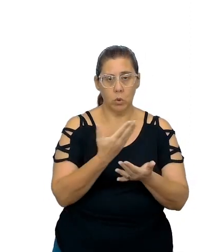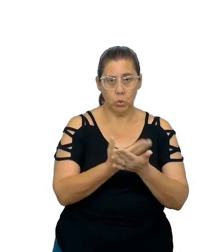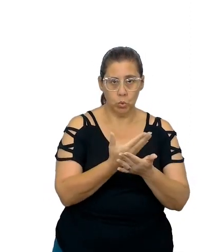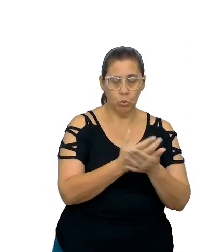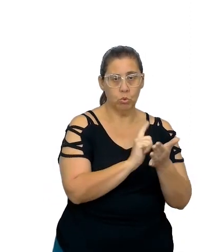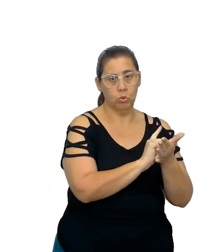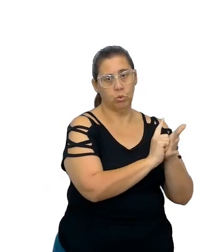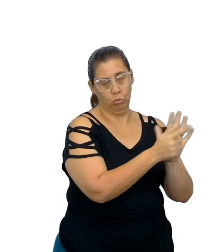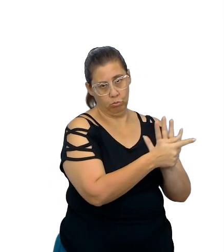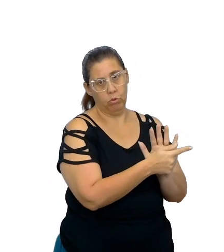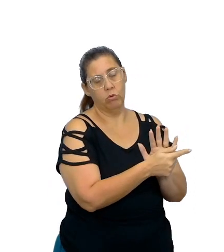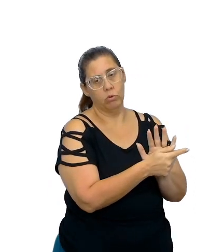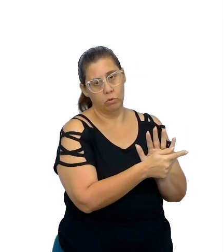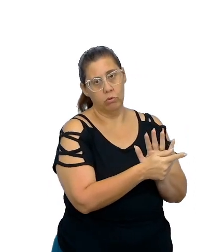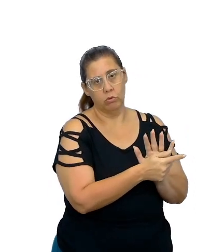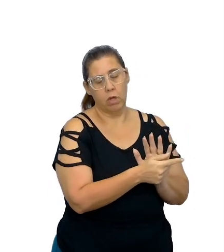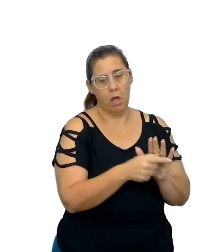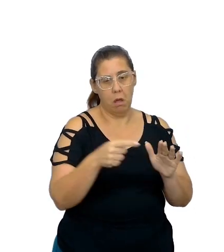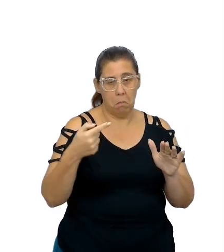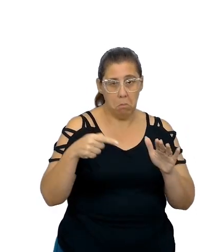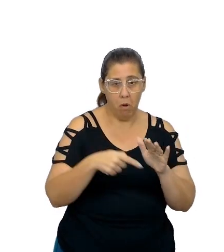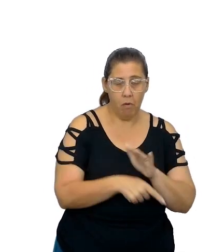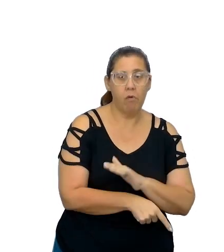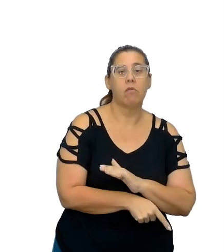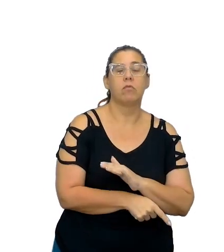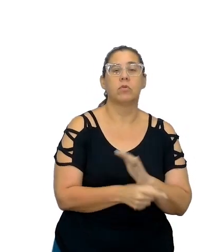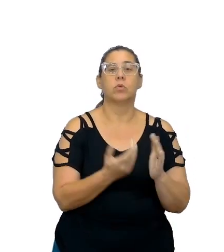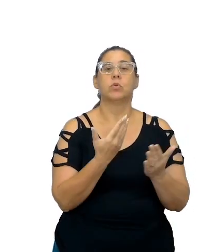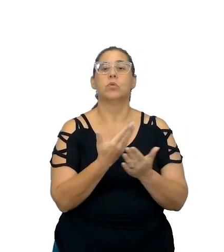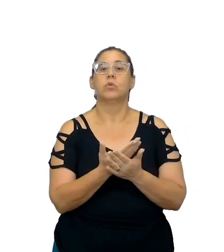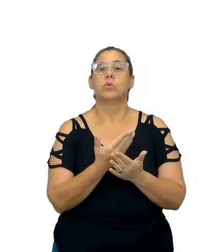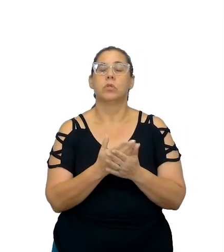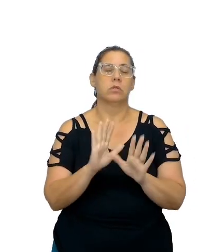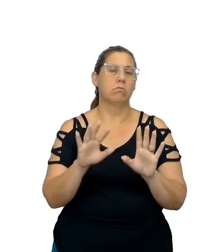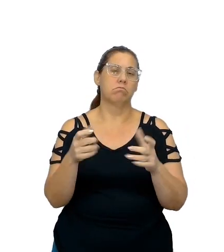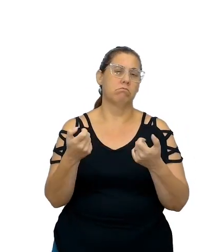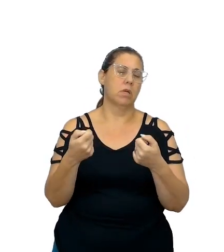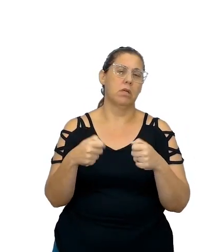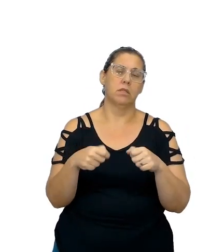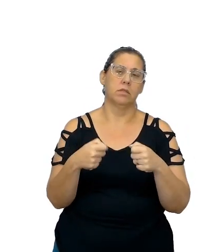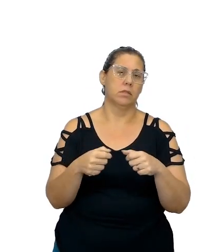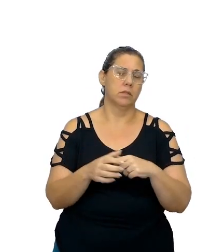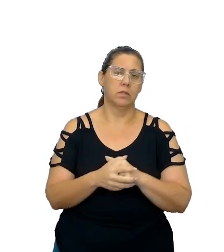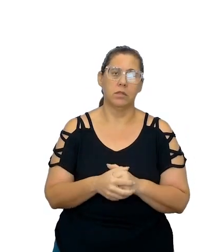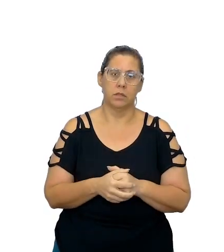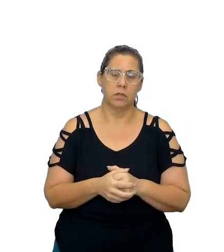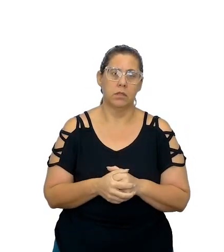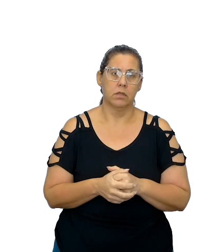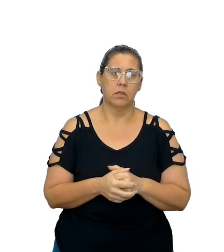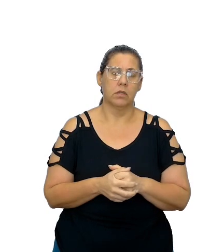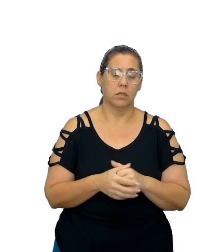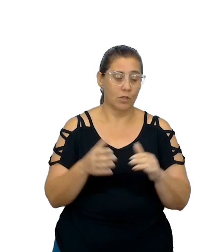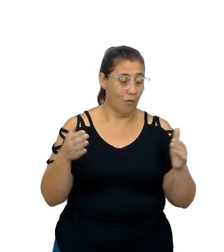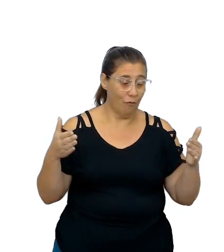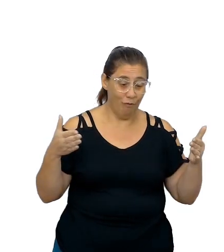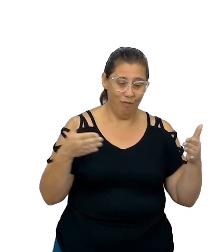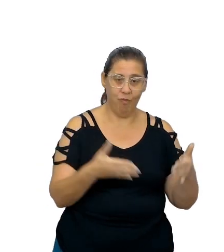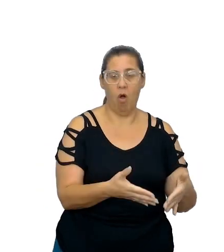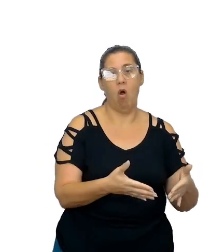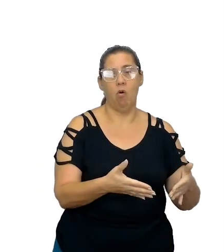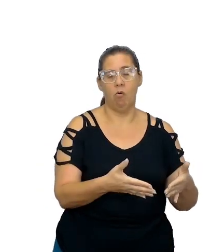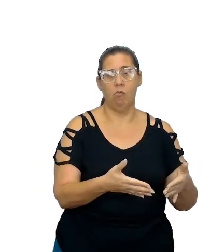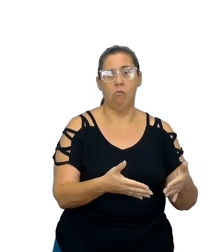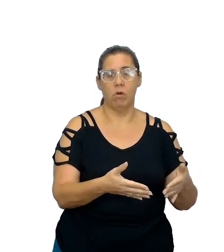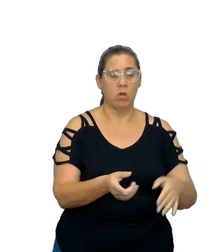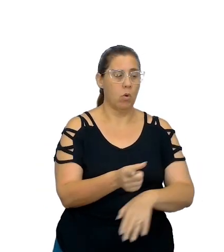gênero, tá? Aprofundar-se no estudo do gênero, sem necessariamente ser focado em alguma